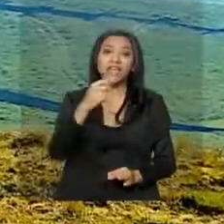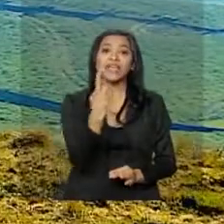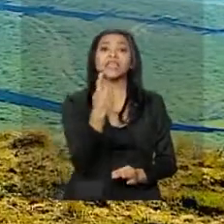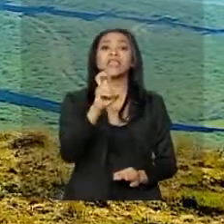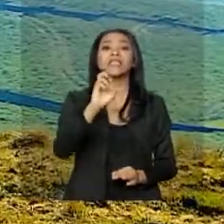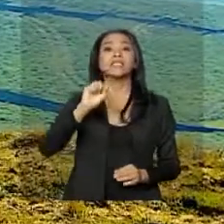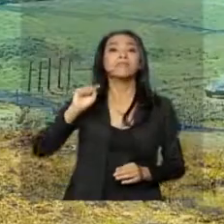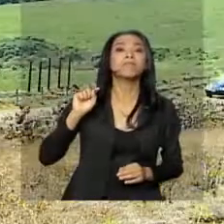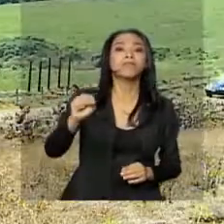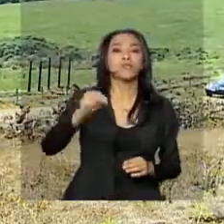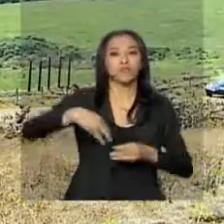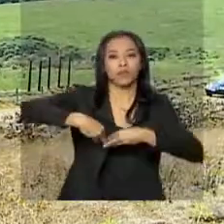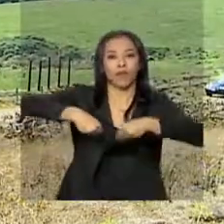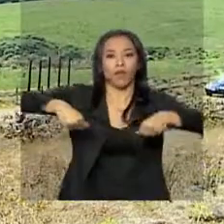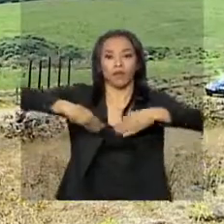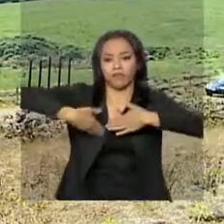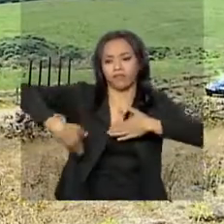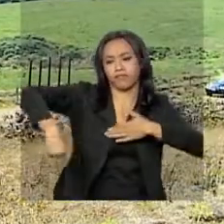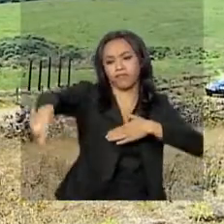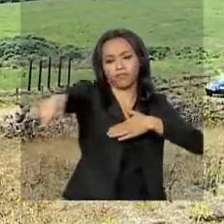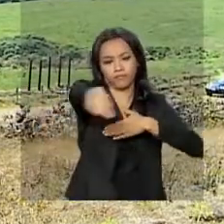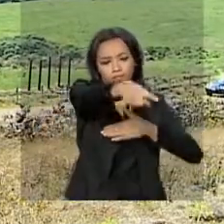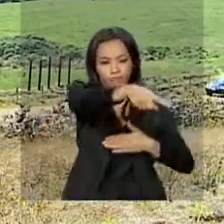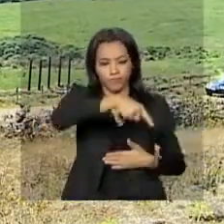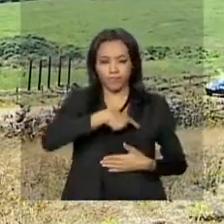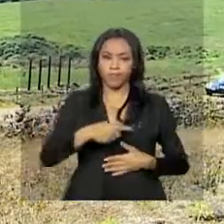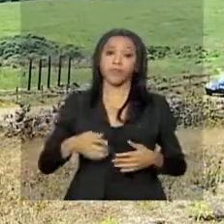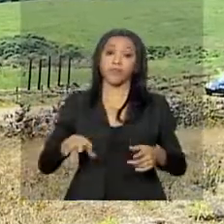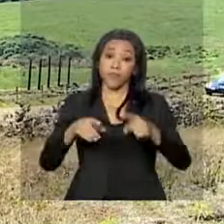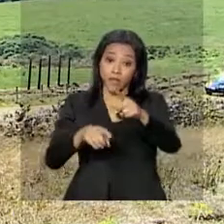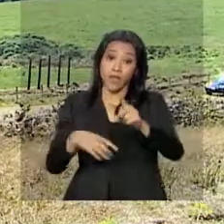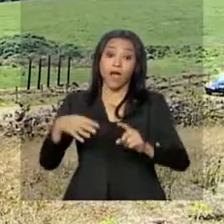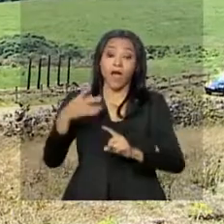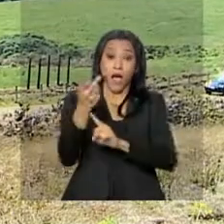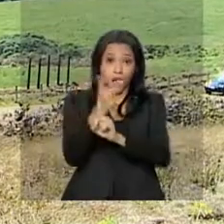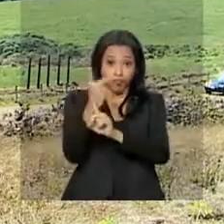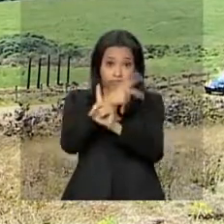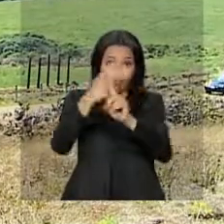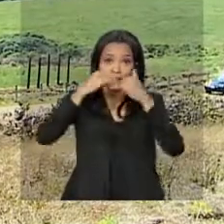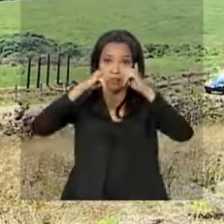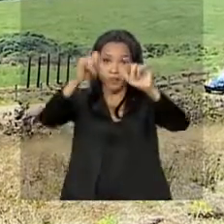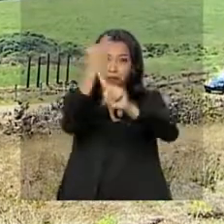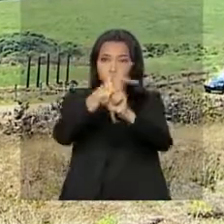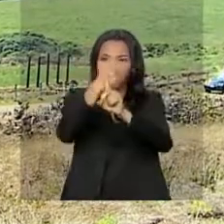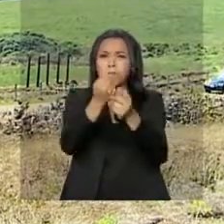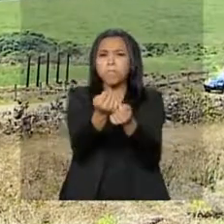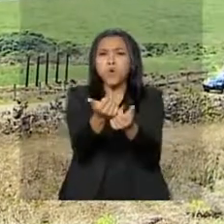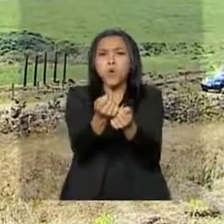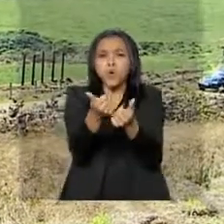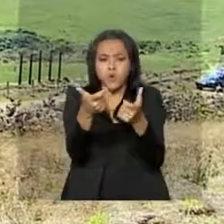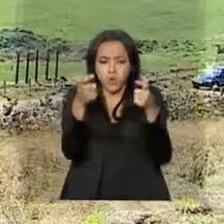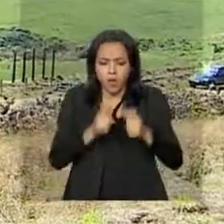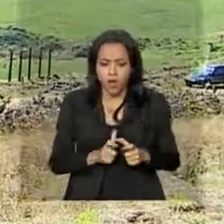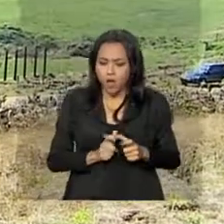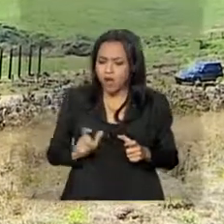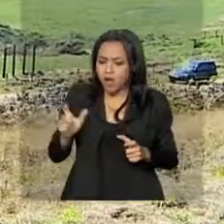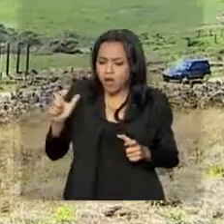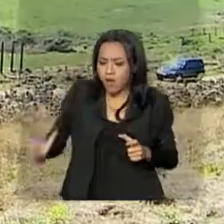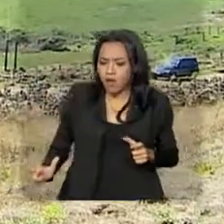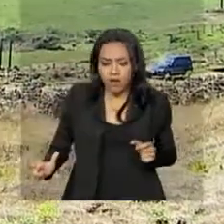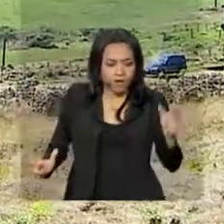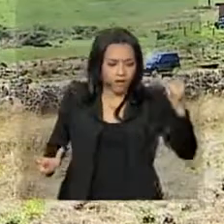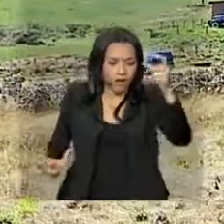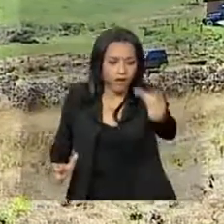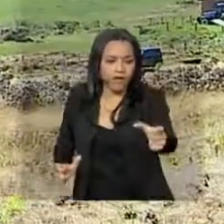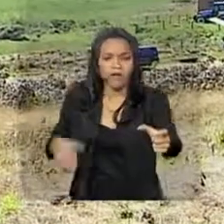mil hectares. Uma das vantagens da energia eólica é que as torres ocupam pouco espaço e as terras podem